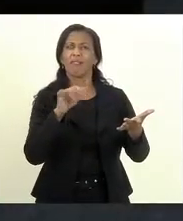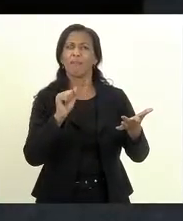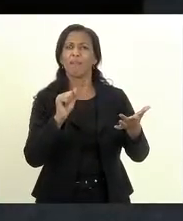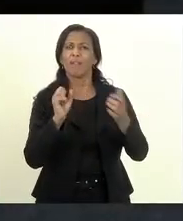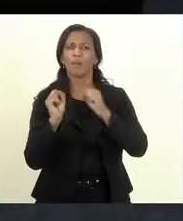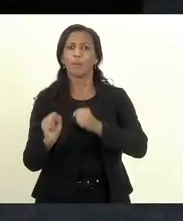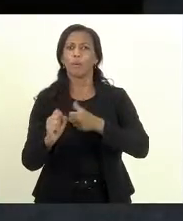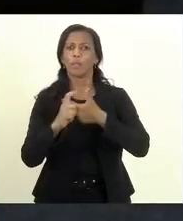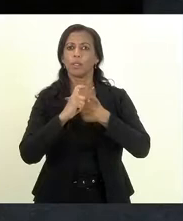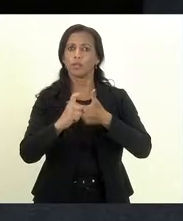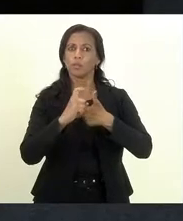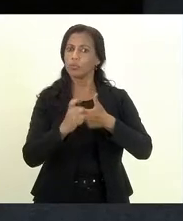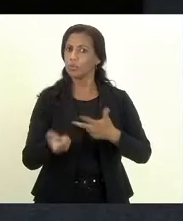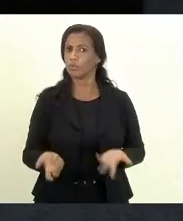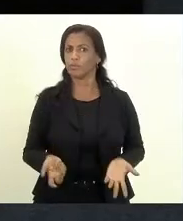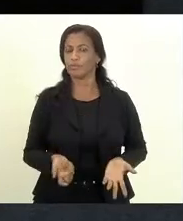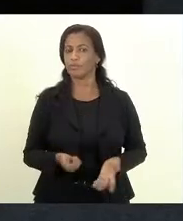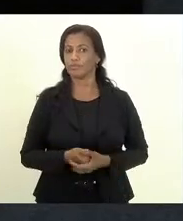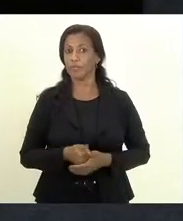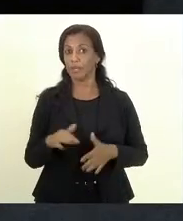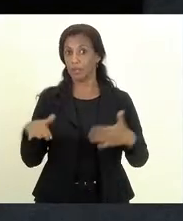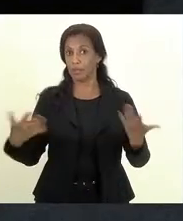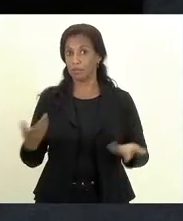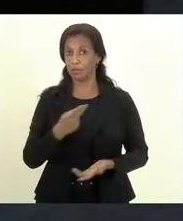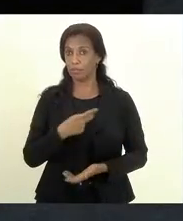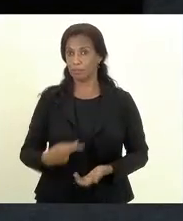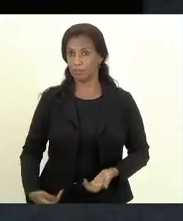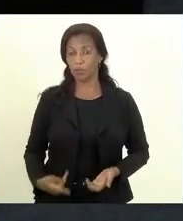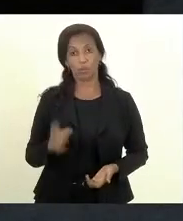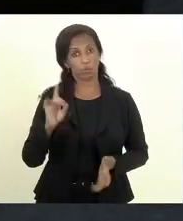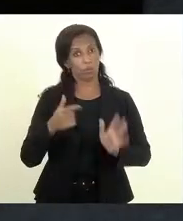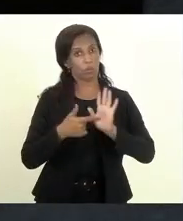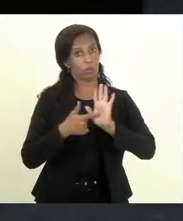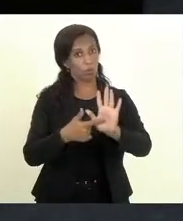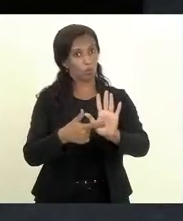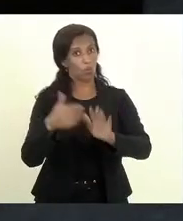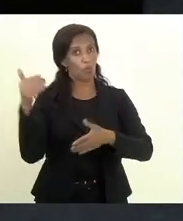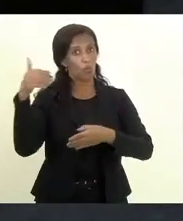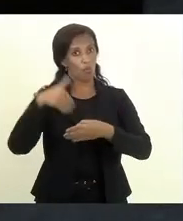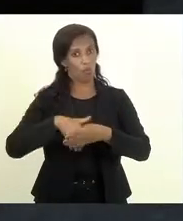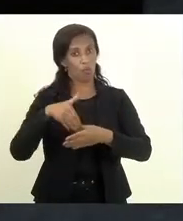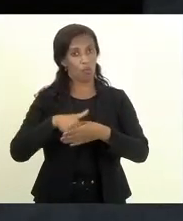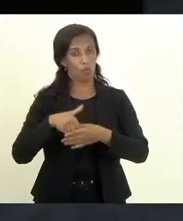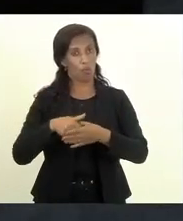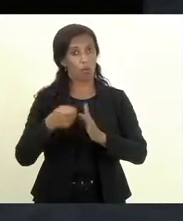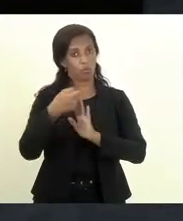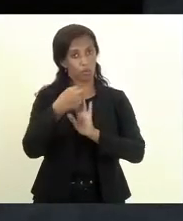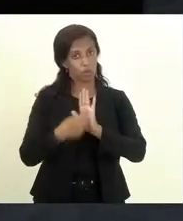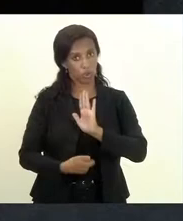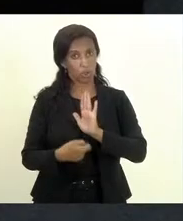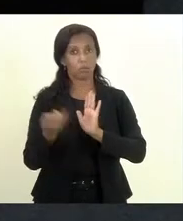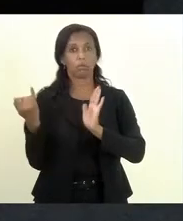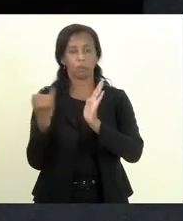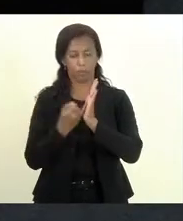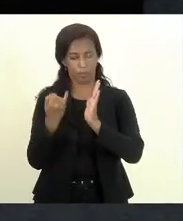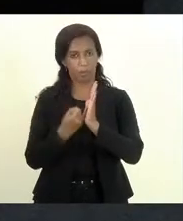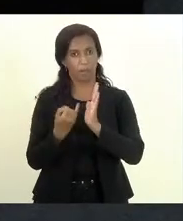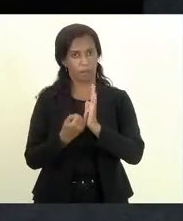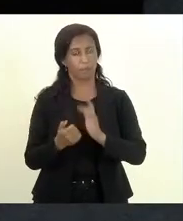Poder Executivo. Então, senhor presidente, estou apresentando o voto, inclusive escrito, está publicado